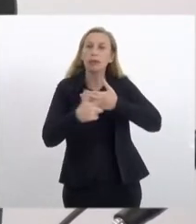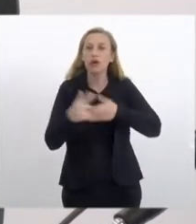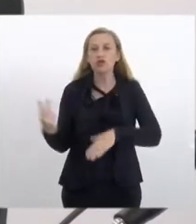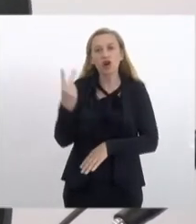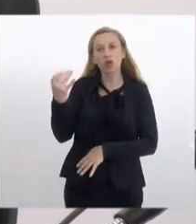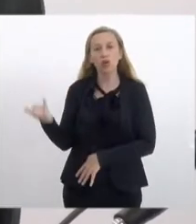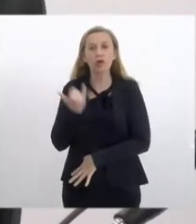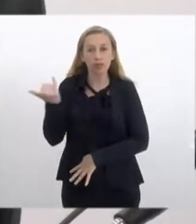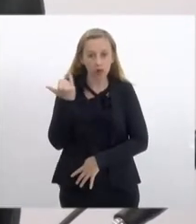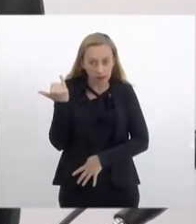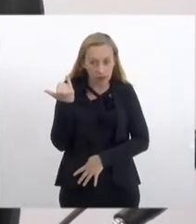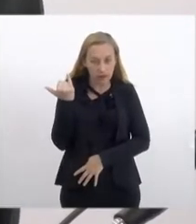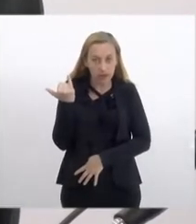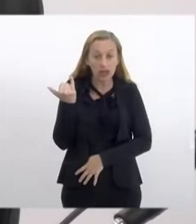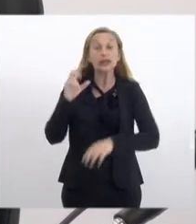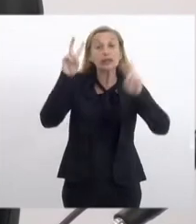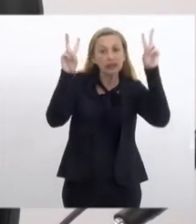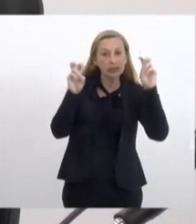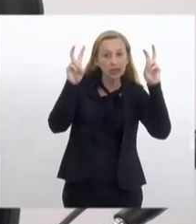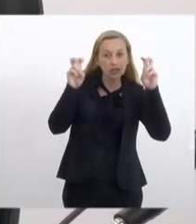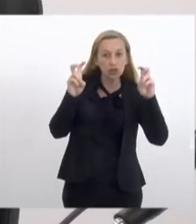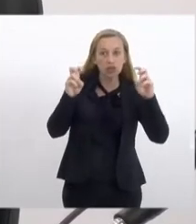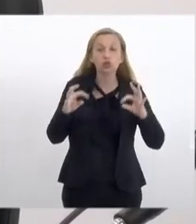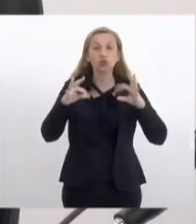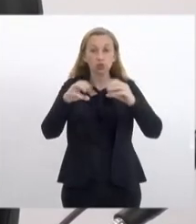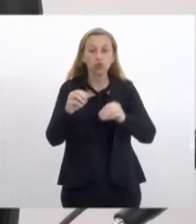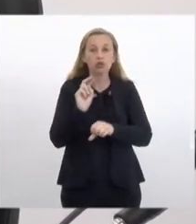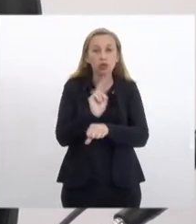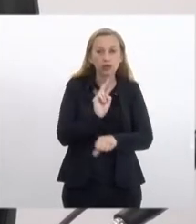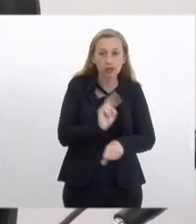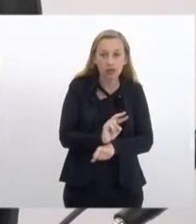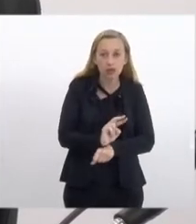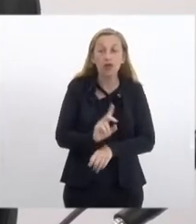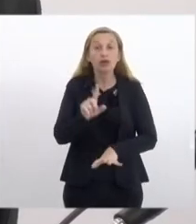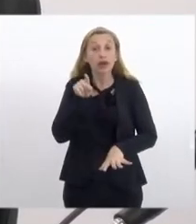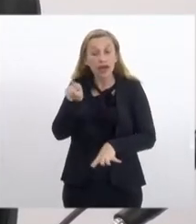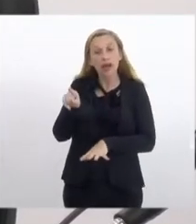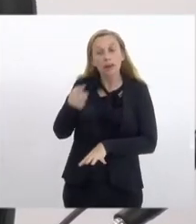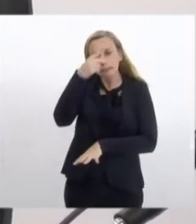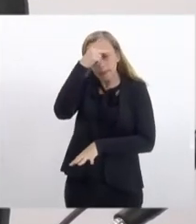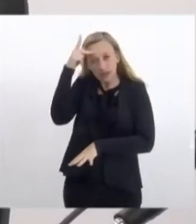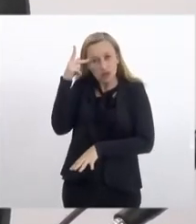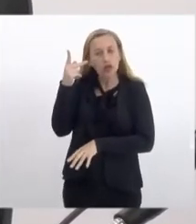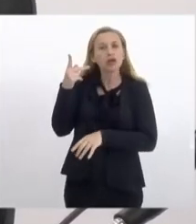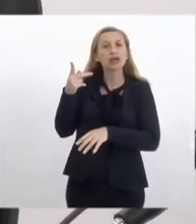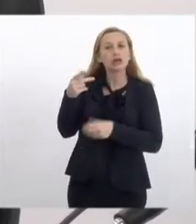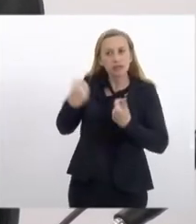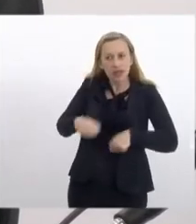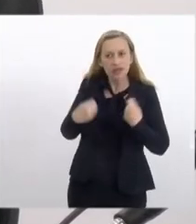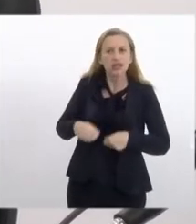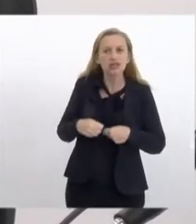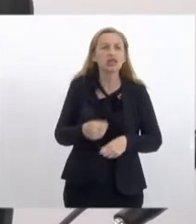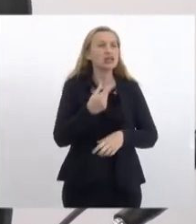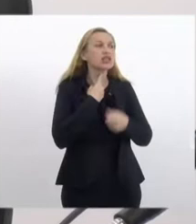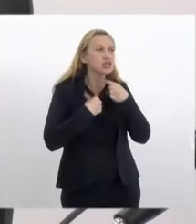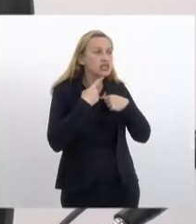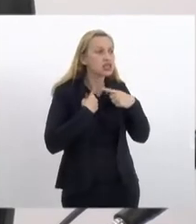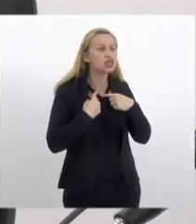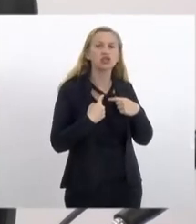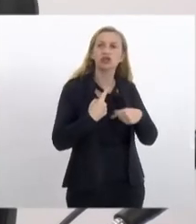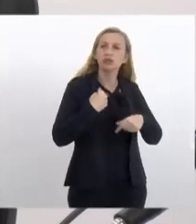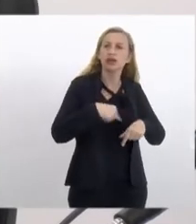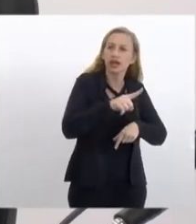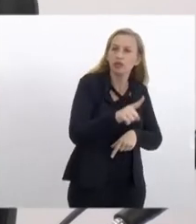e a sua importância nesse assunto, sobretudo para a prevenção e para aquela pessoa que precisa, por exemplo, e opta e deseja pela